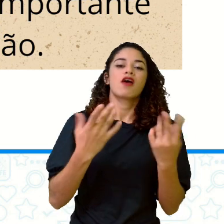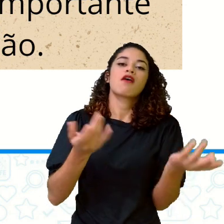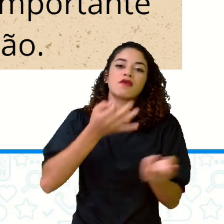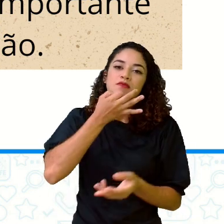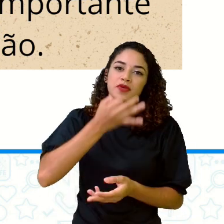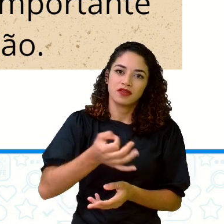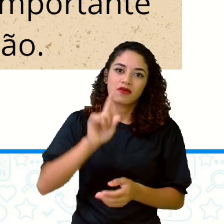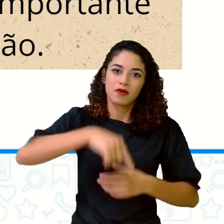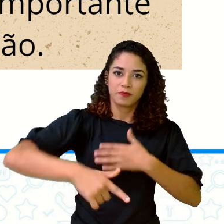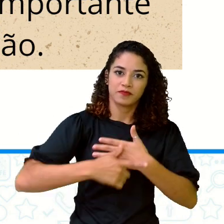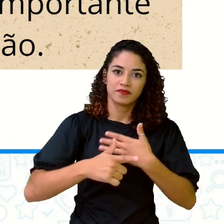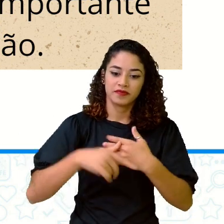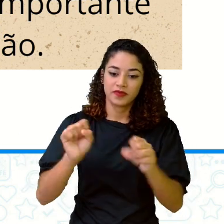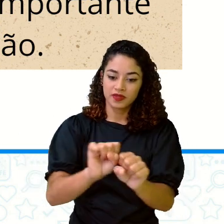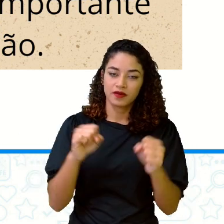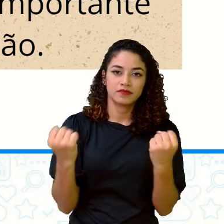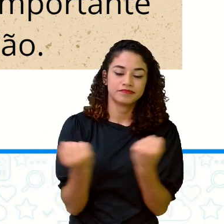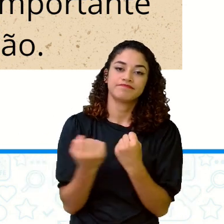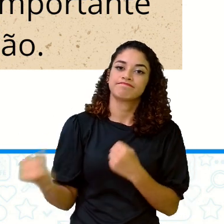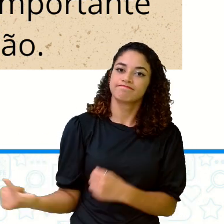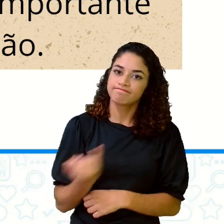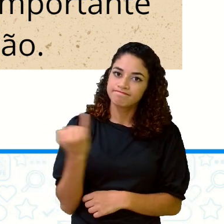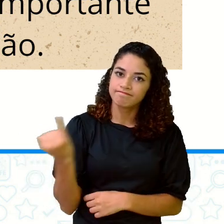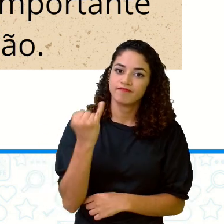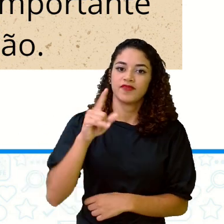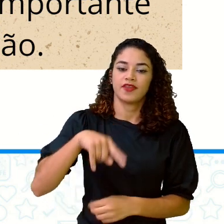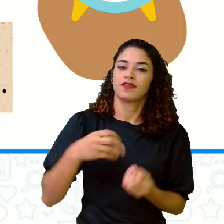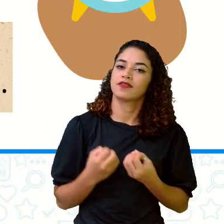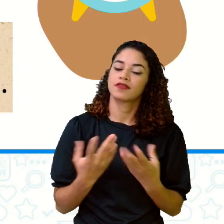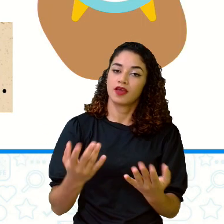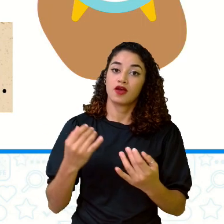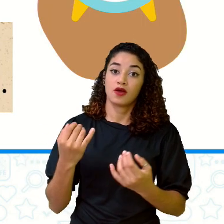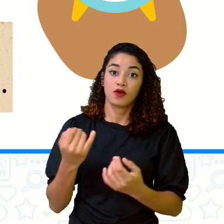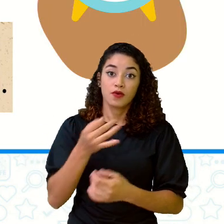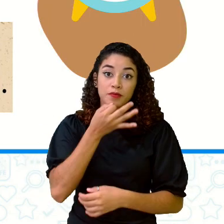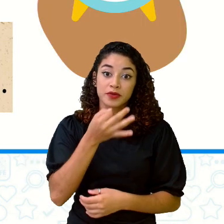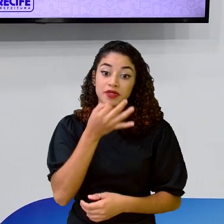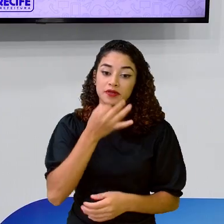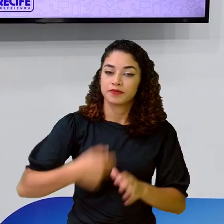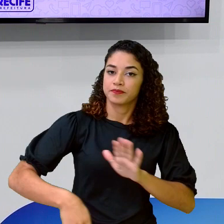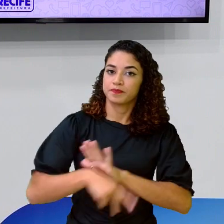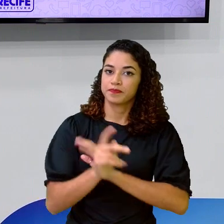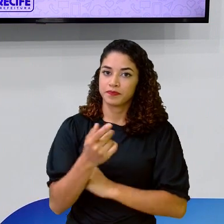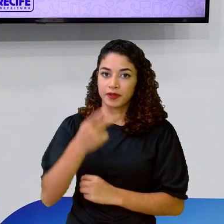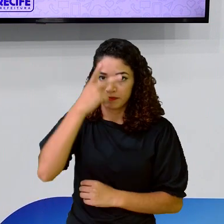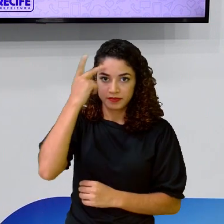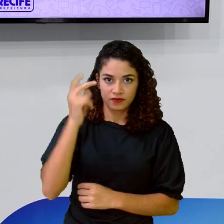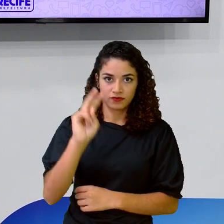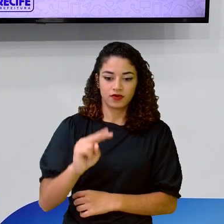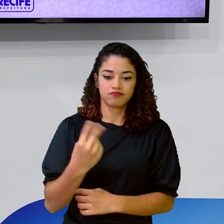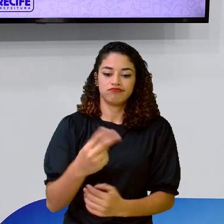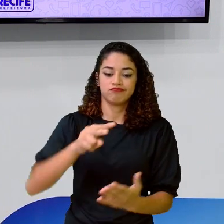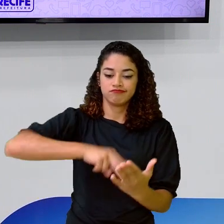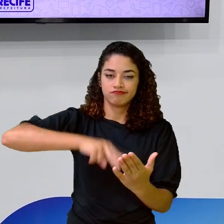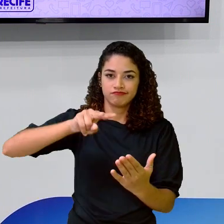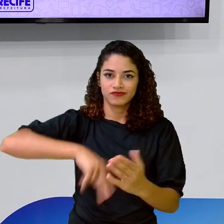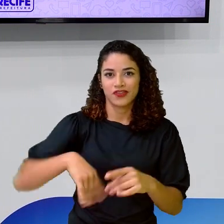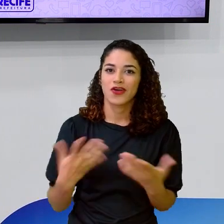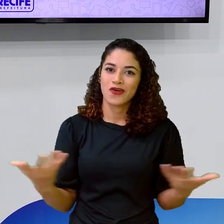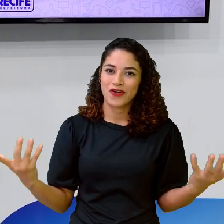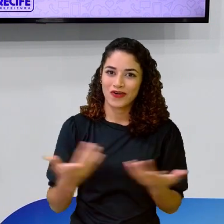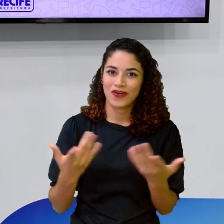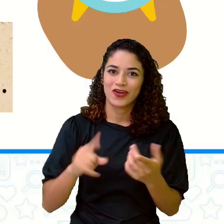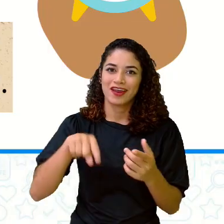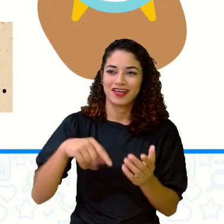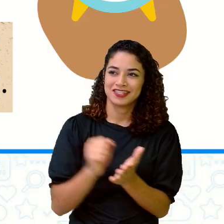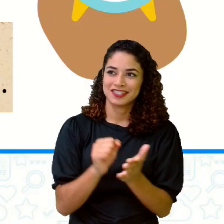importante, que é, formar justamente, essa opinião, no seu leitor, nosso momento, da atividade de hoje,